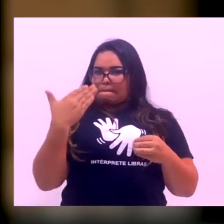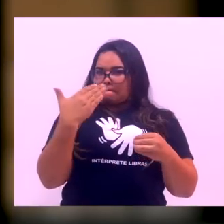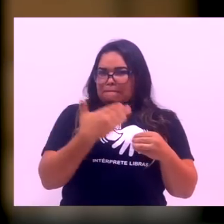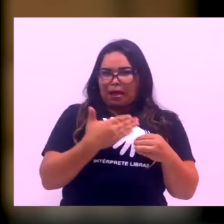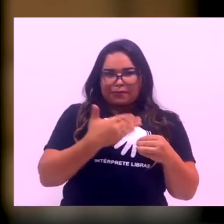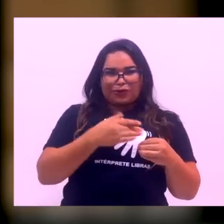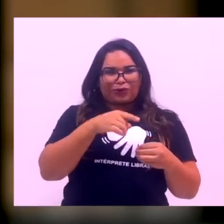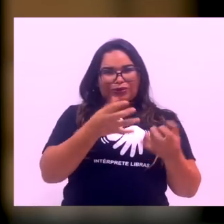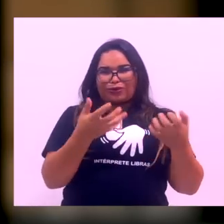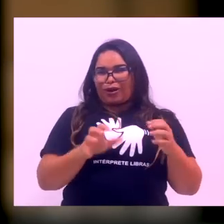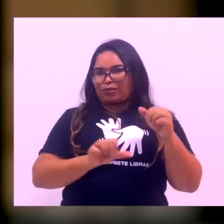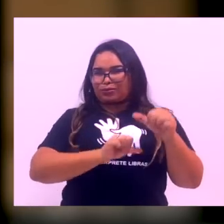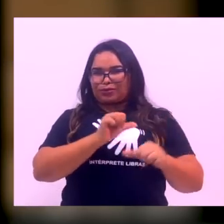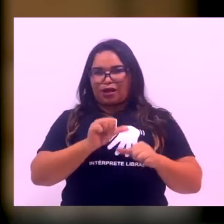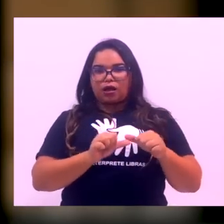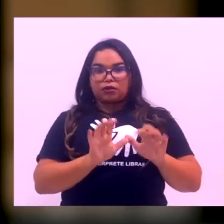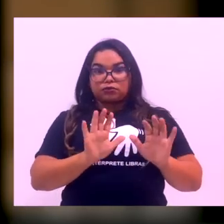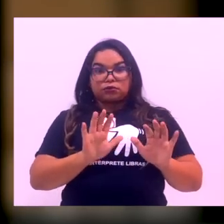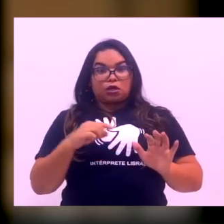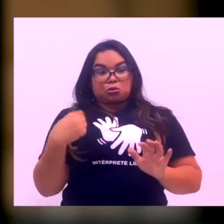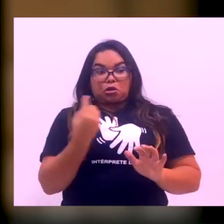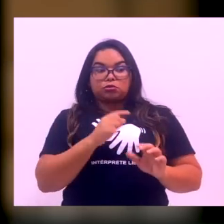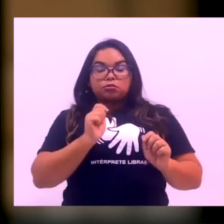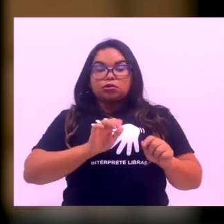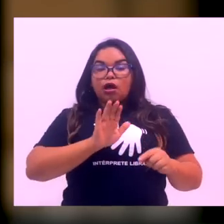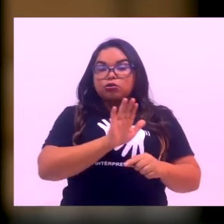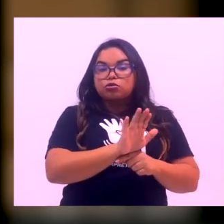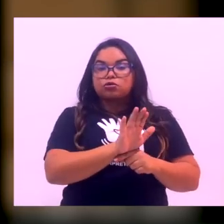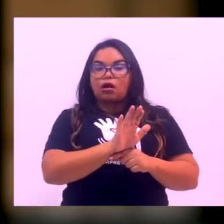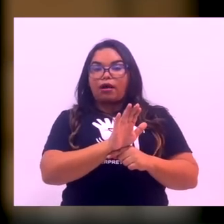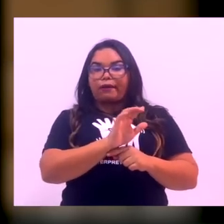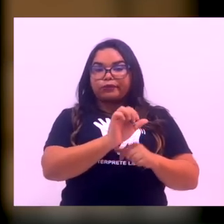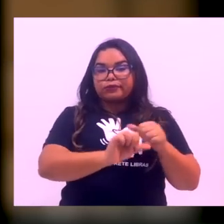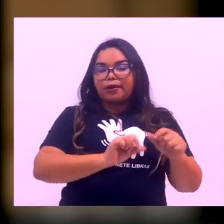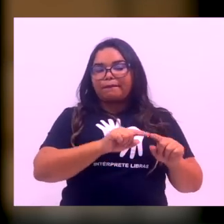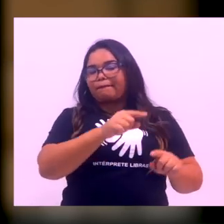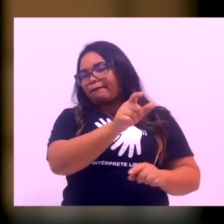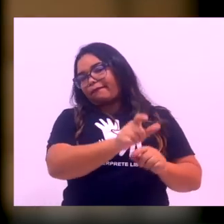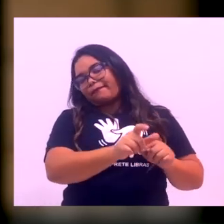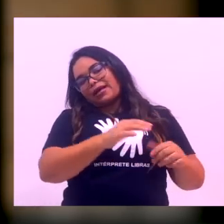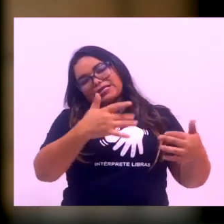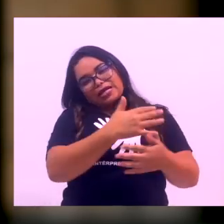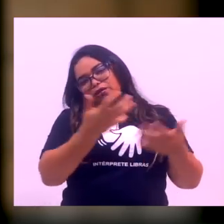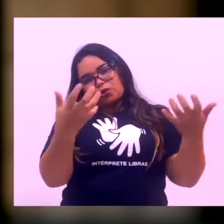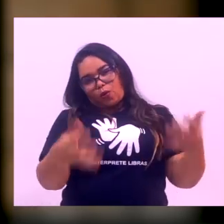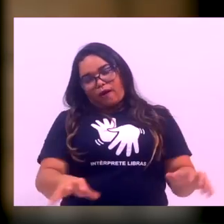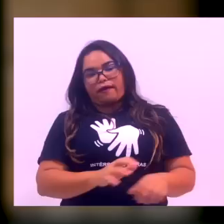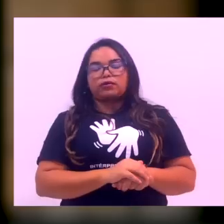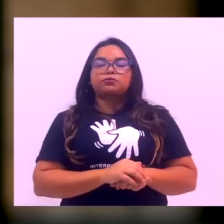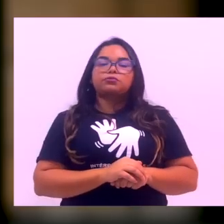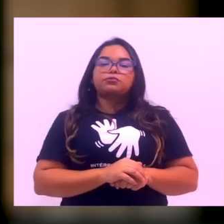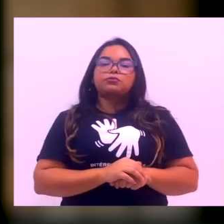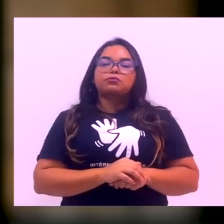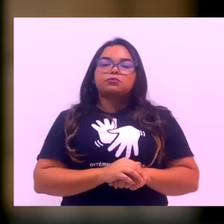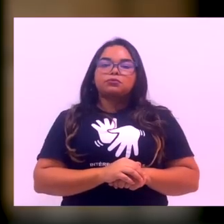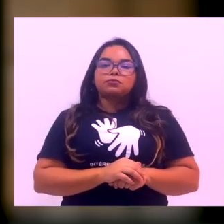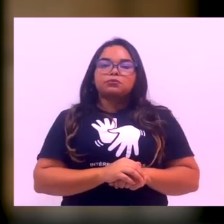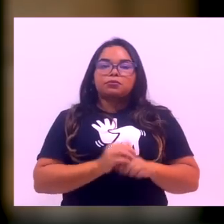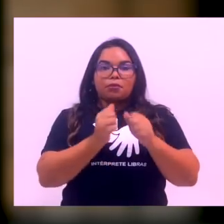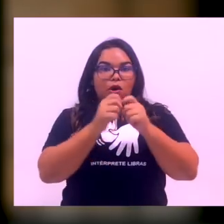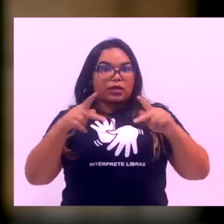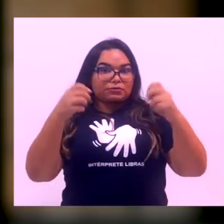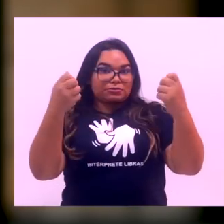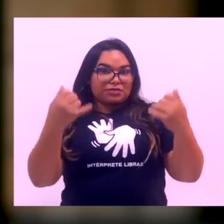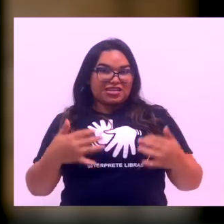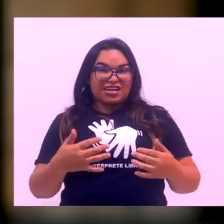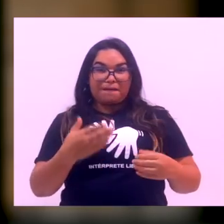disposta, e em Jeremias 51:9 nós temos: nós teríamos curado Babilônia, mas ela não pôde ser curada. Apocalipse